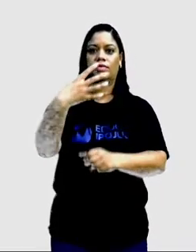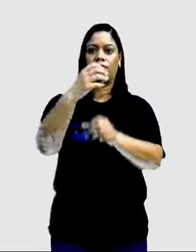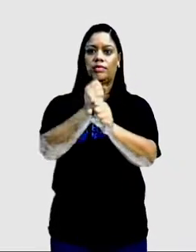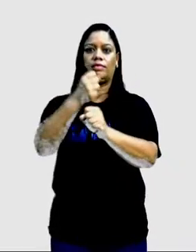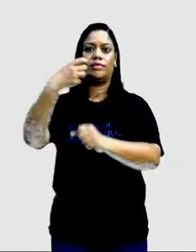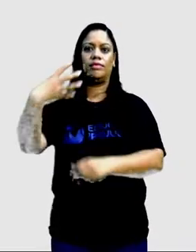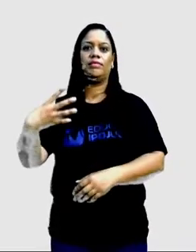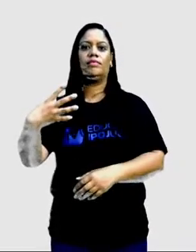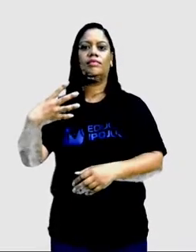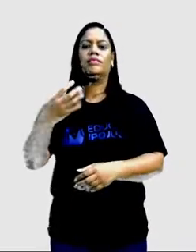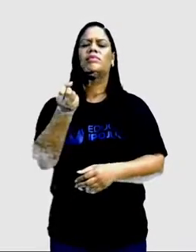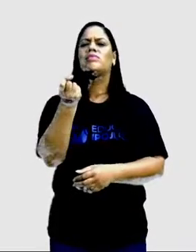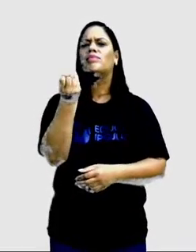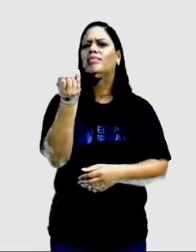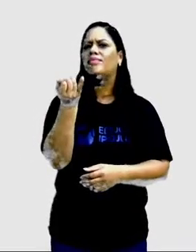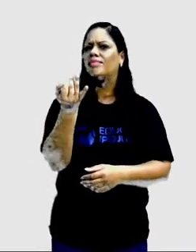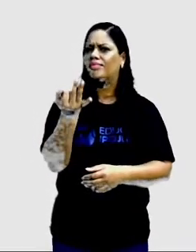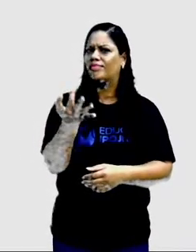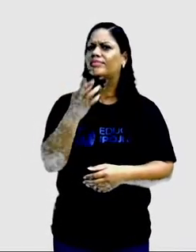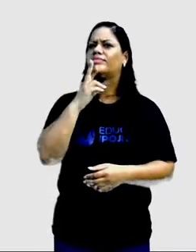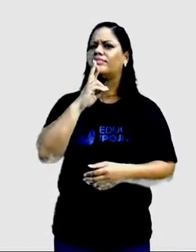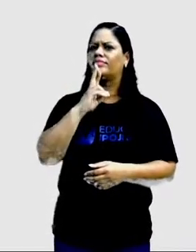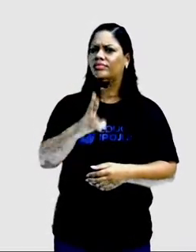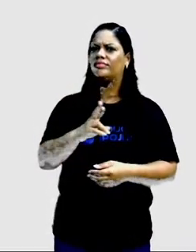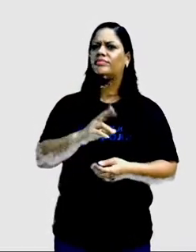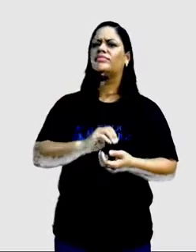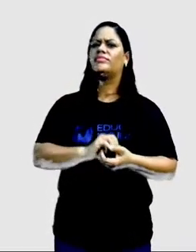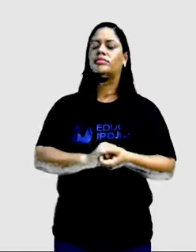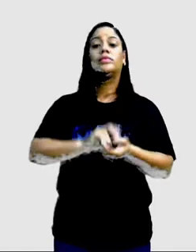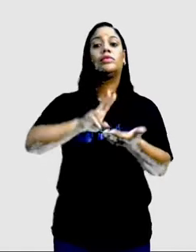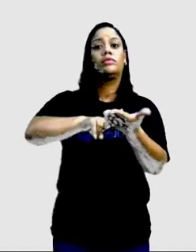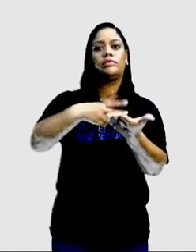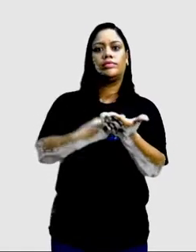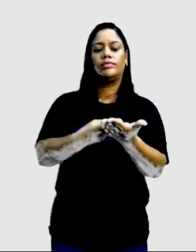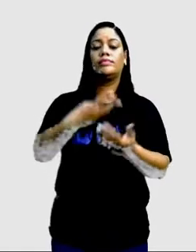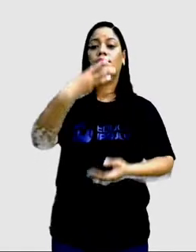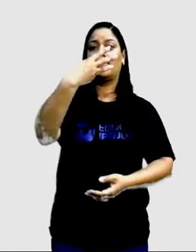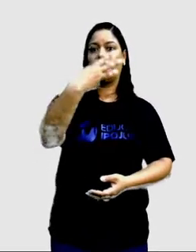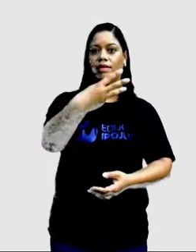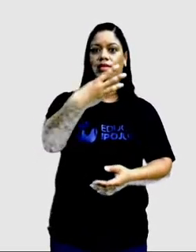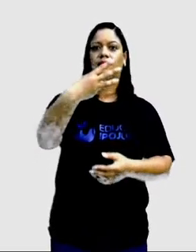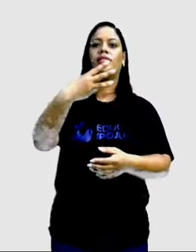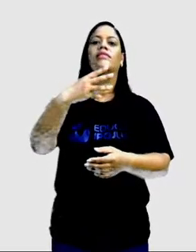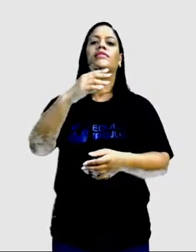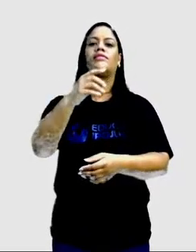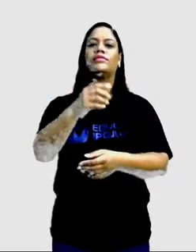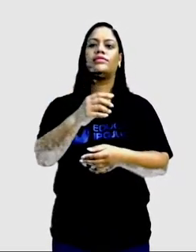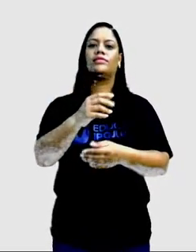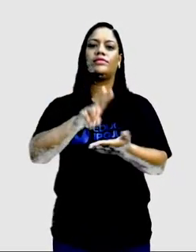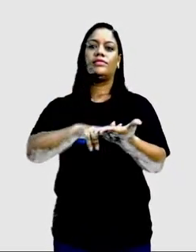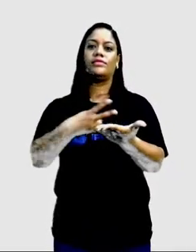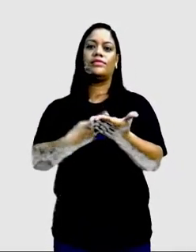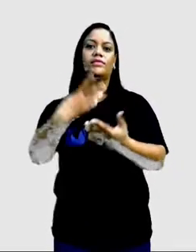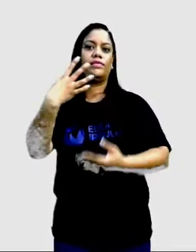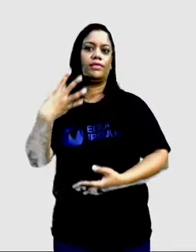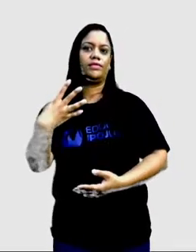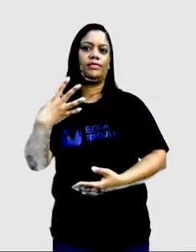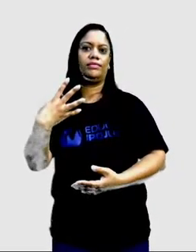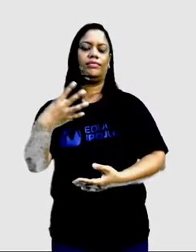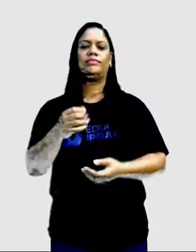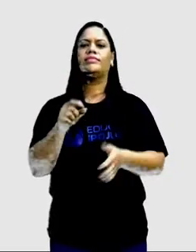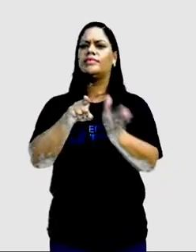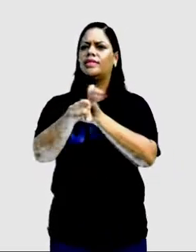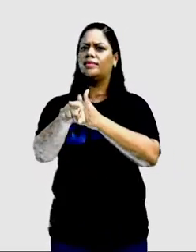4. Quanto será? Ou na multiplicação? 3 vezes 4. Aí a pergunta